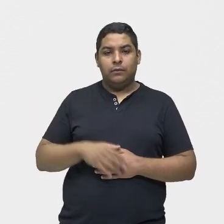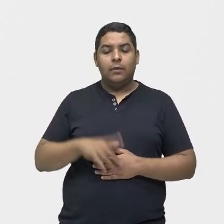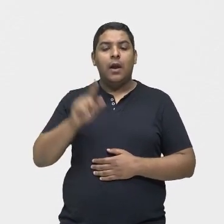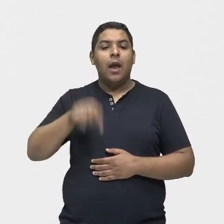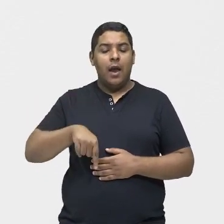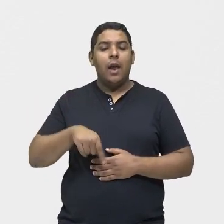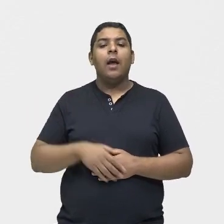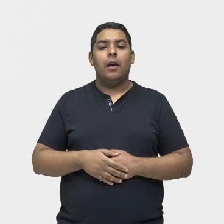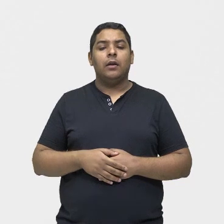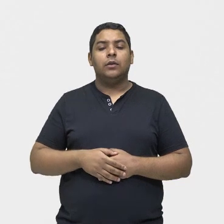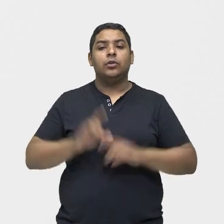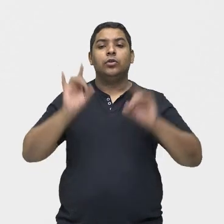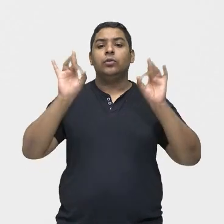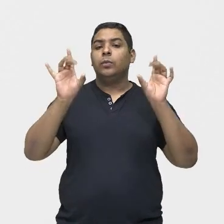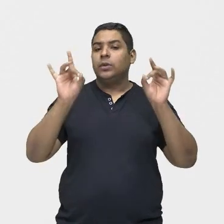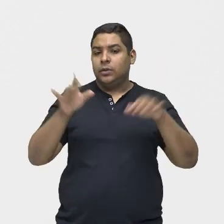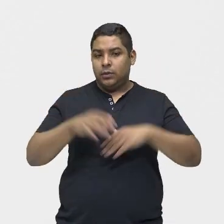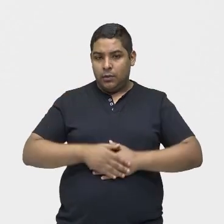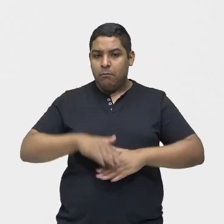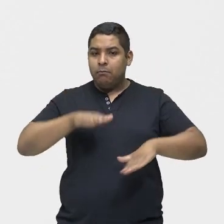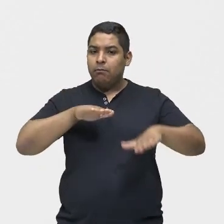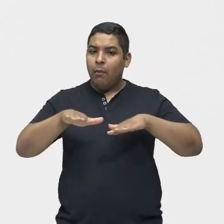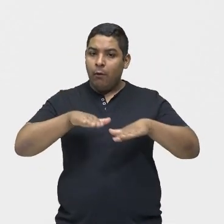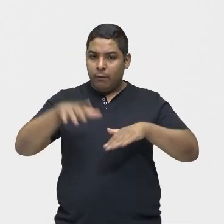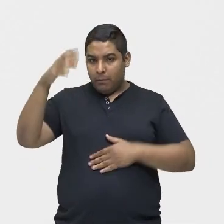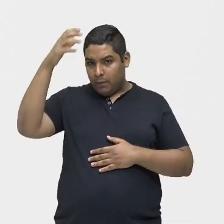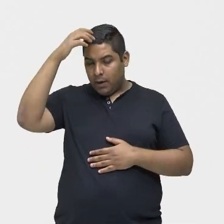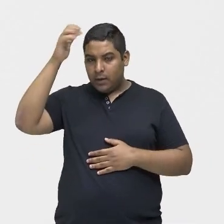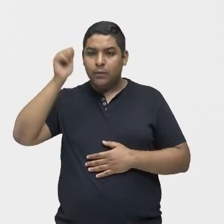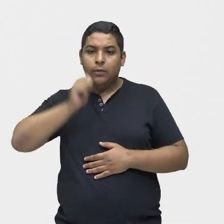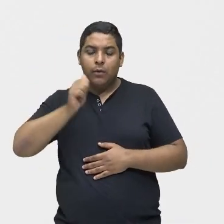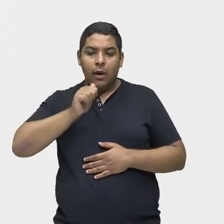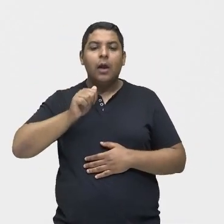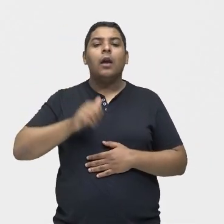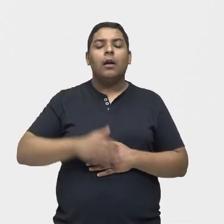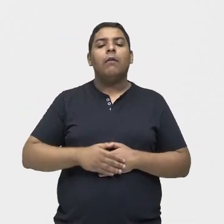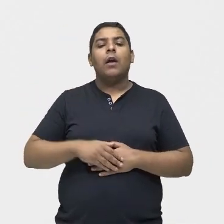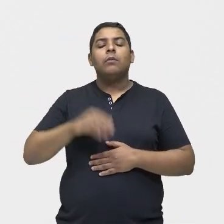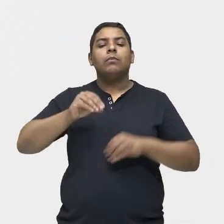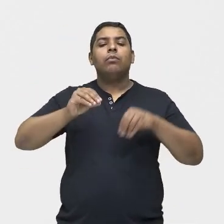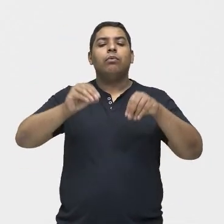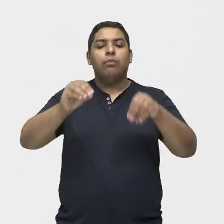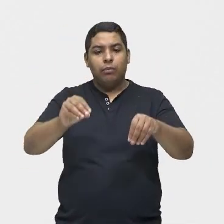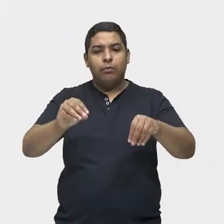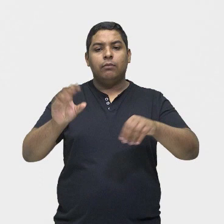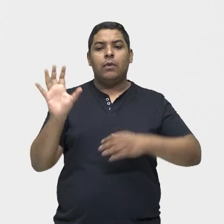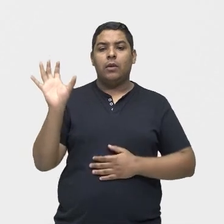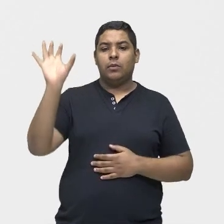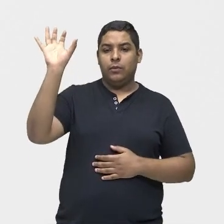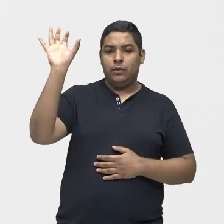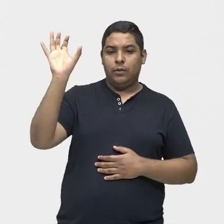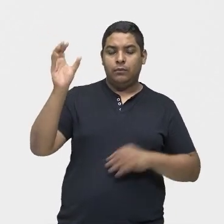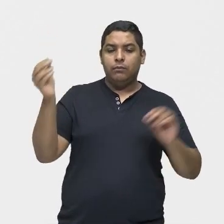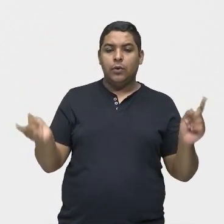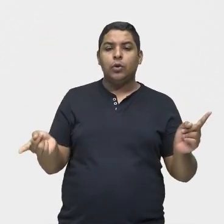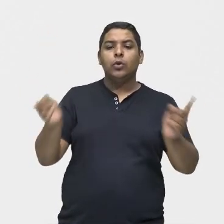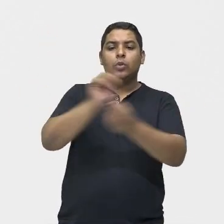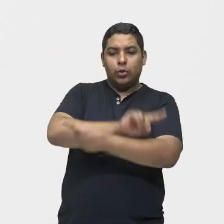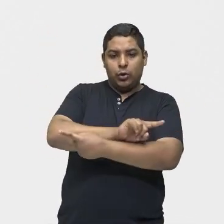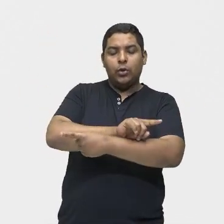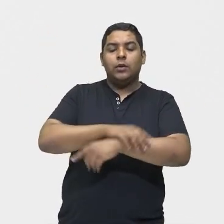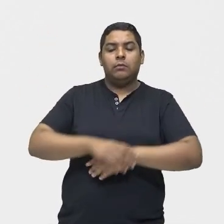xadrez. E vamos agora à questão número 2, que diz assim: observe a imagem abaixo e descreva o lance de xadrez representado